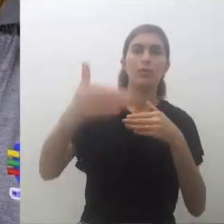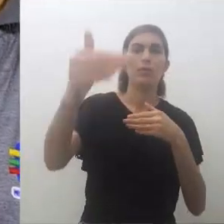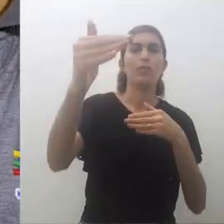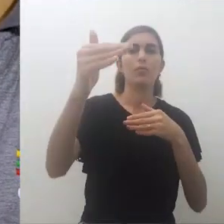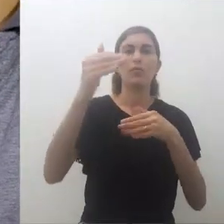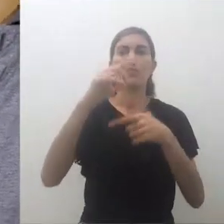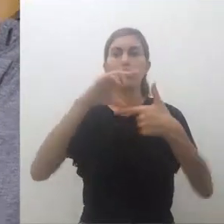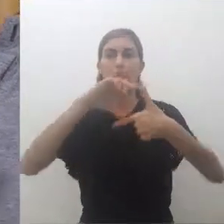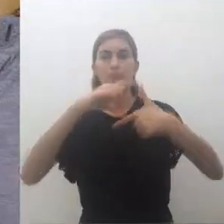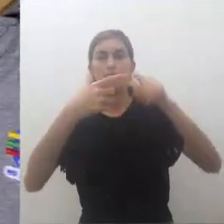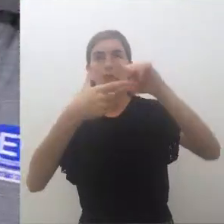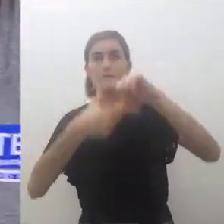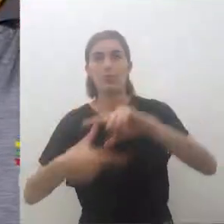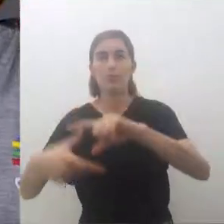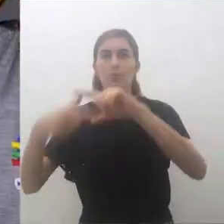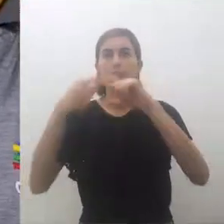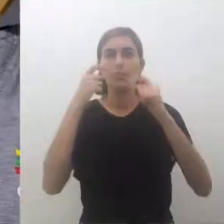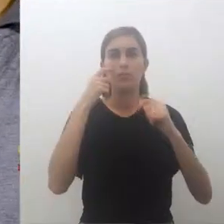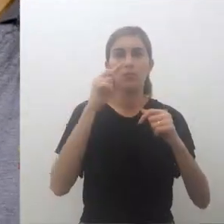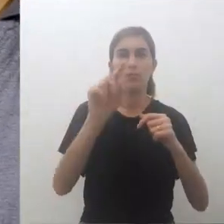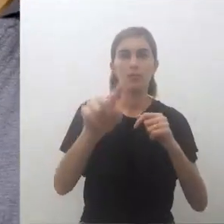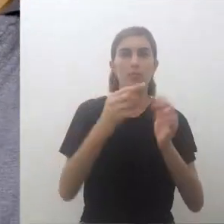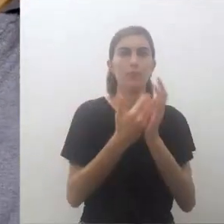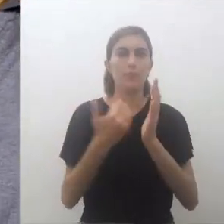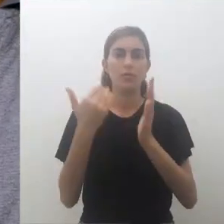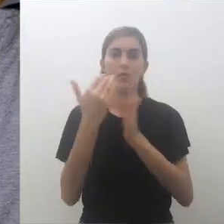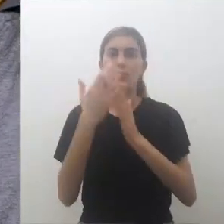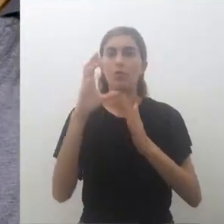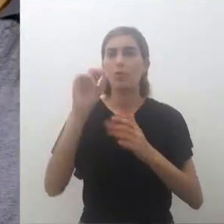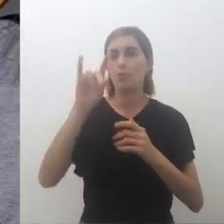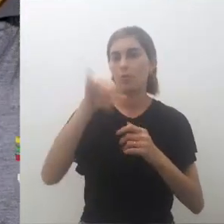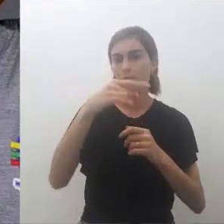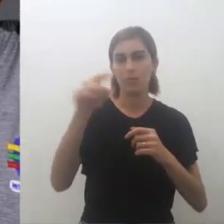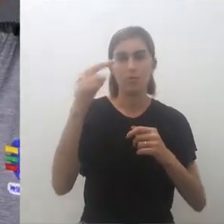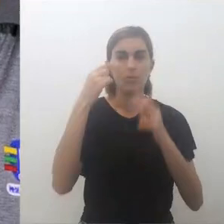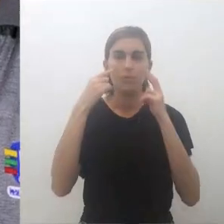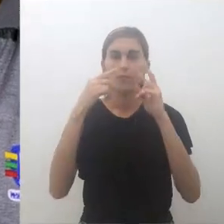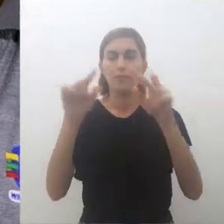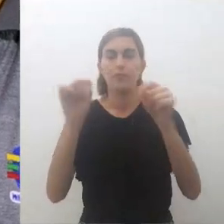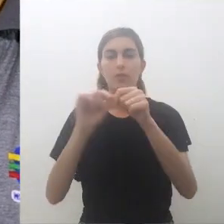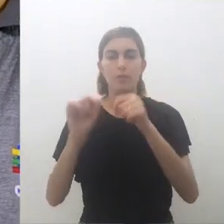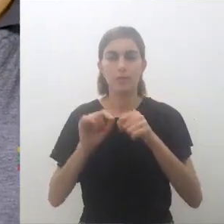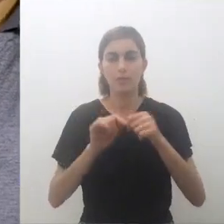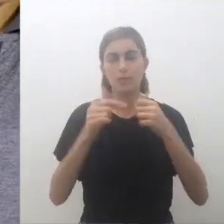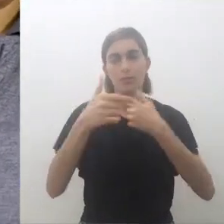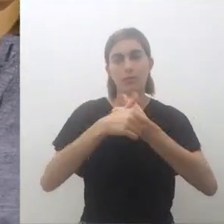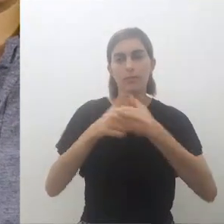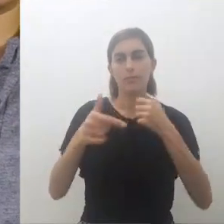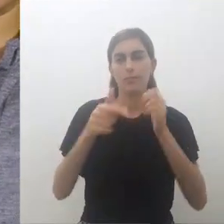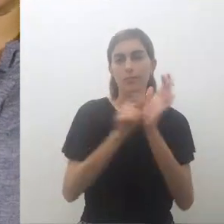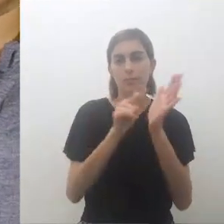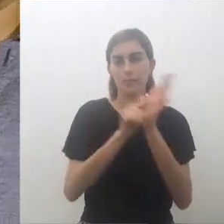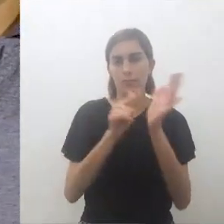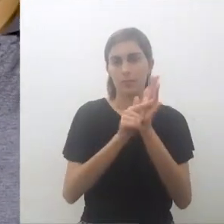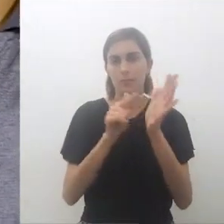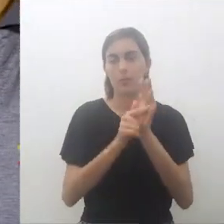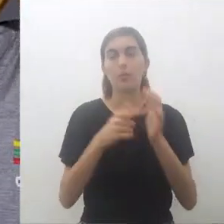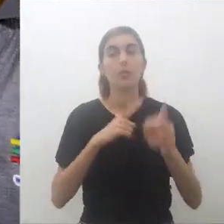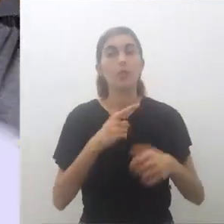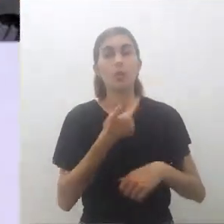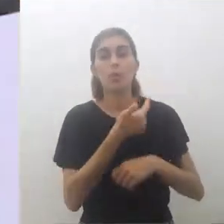formas geométricas. Além das composições que fizemos aqui com os recortes de papel, nós temos muitas